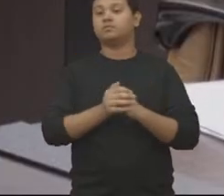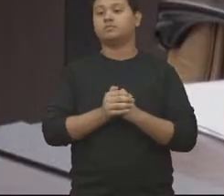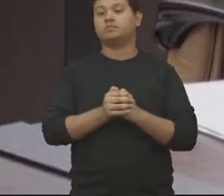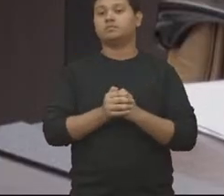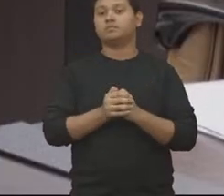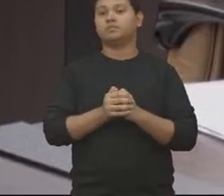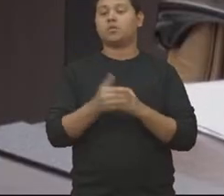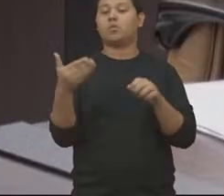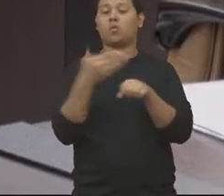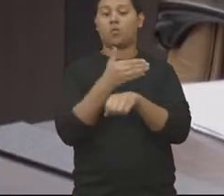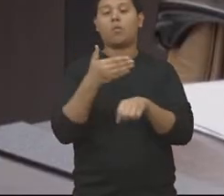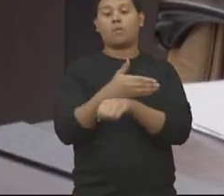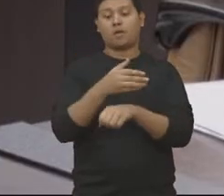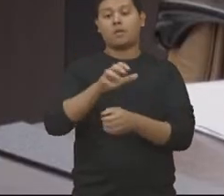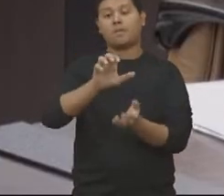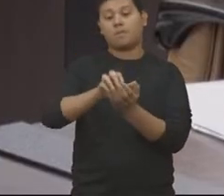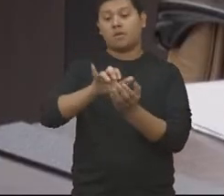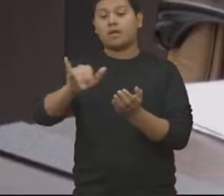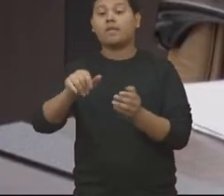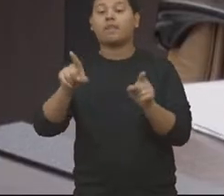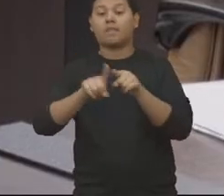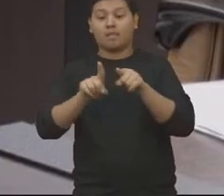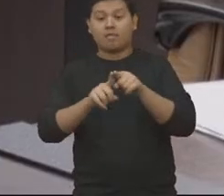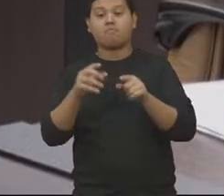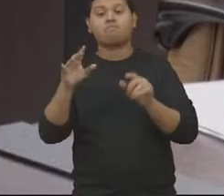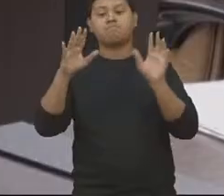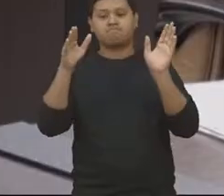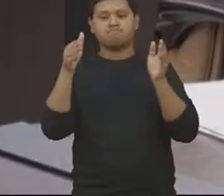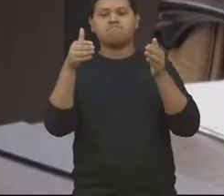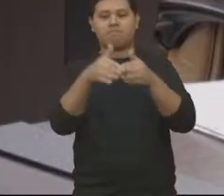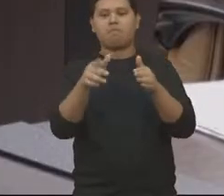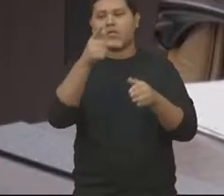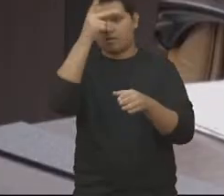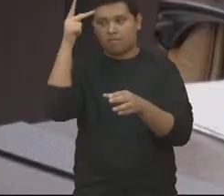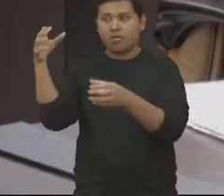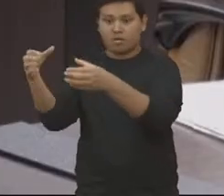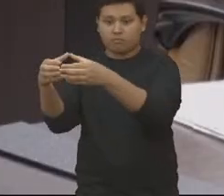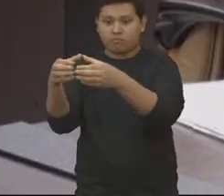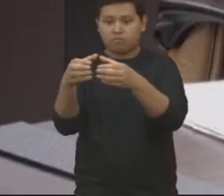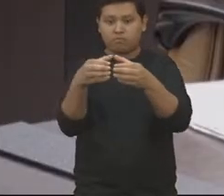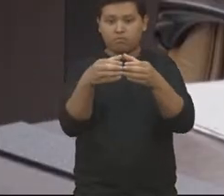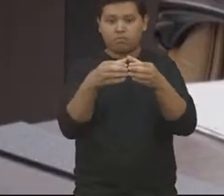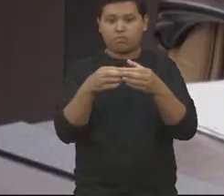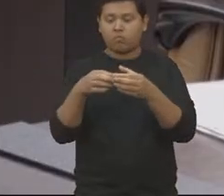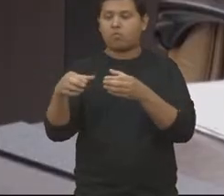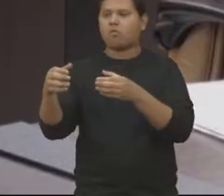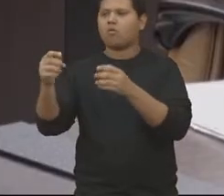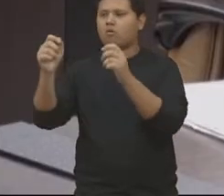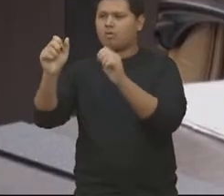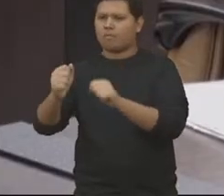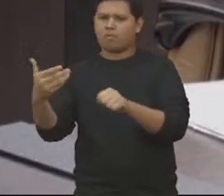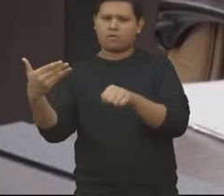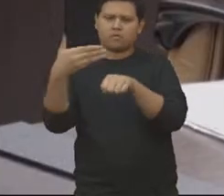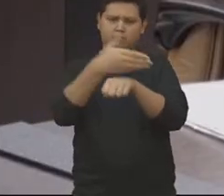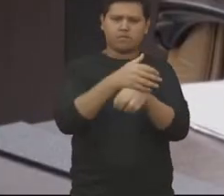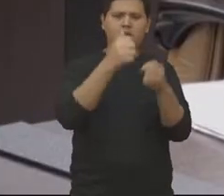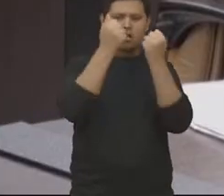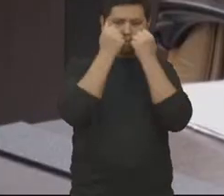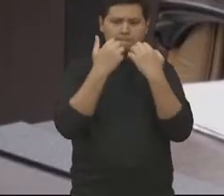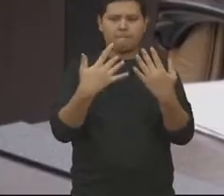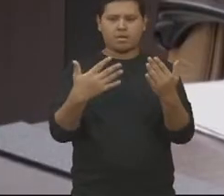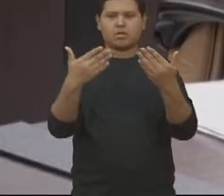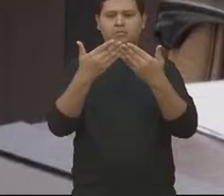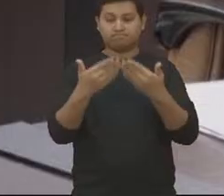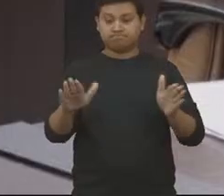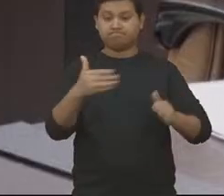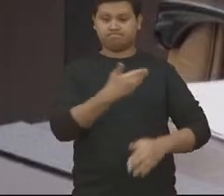o Participa, que também é uma abertura às comunidades para que elas pudessem ir nas audiências públicas